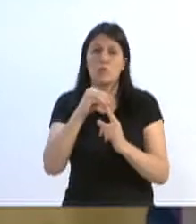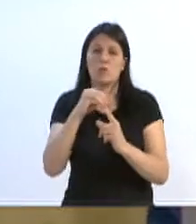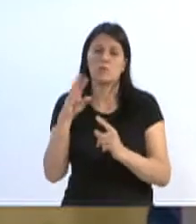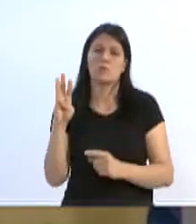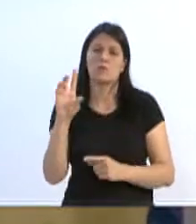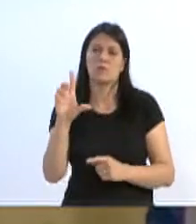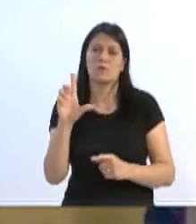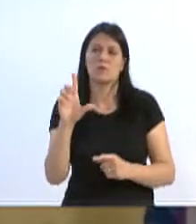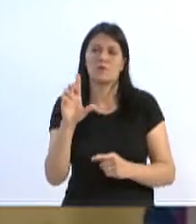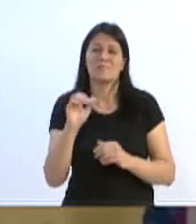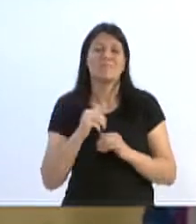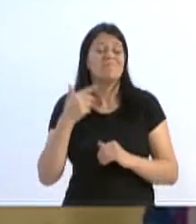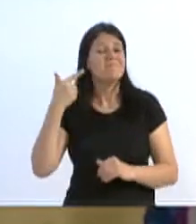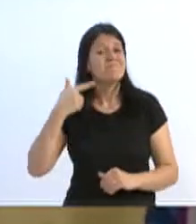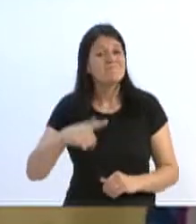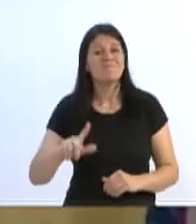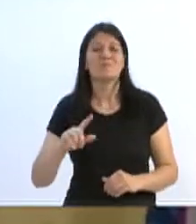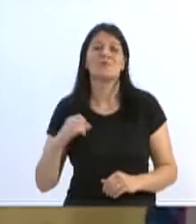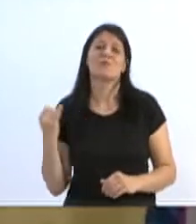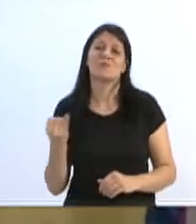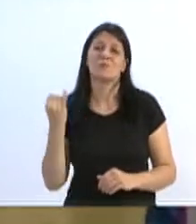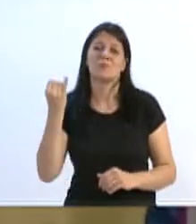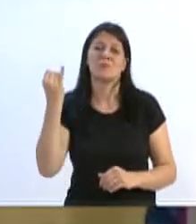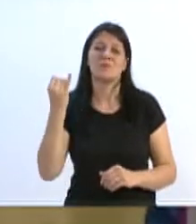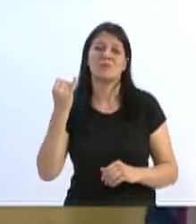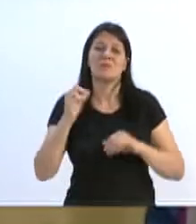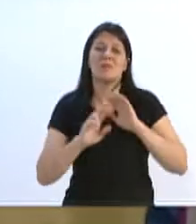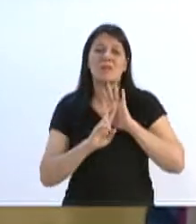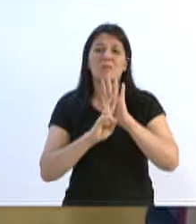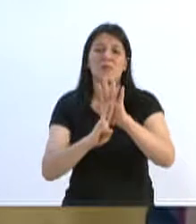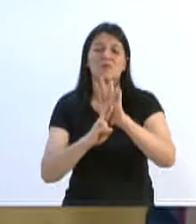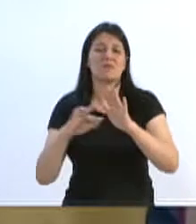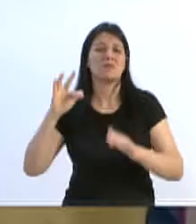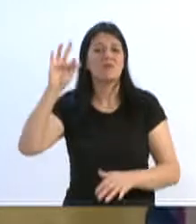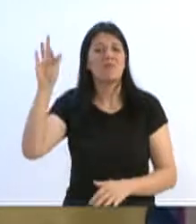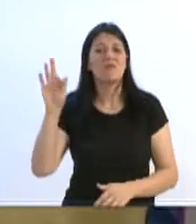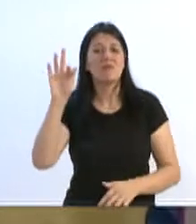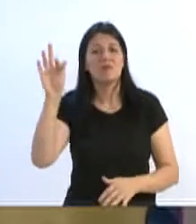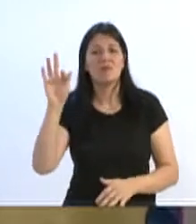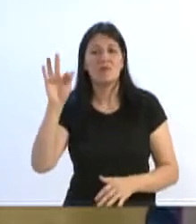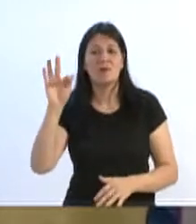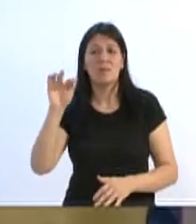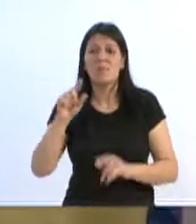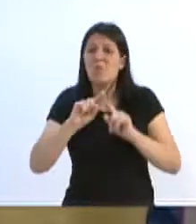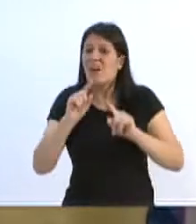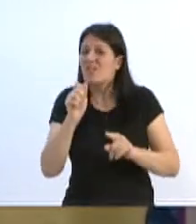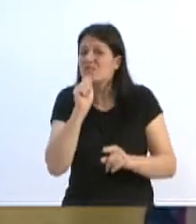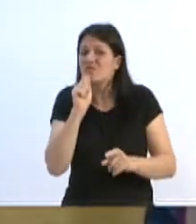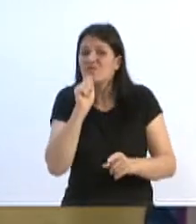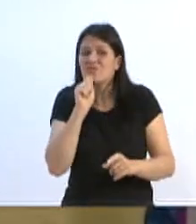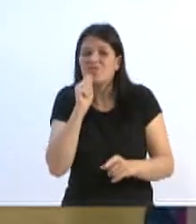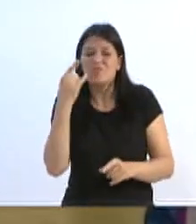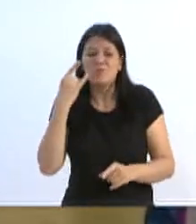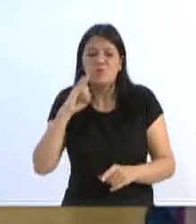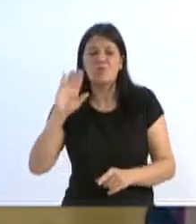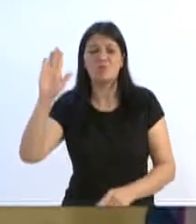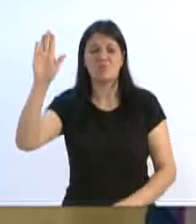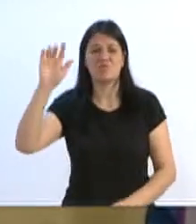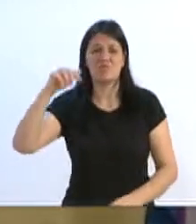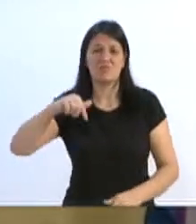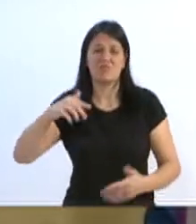vez destaca a importância de ter representação federal eleita pelo nosso município que ficamos sem no último pleito eleitoral embora